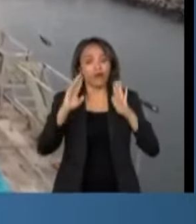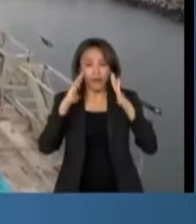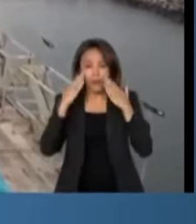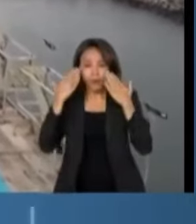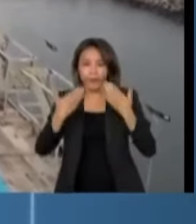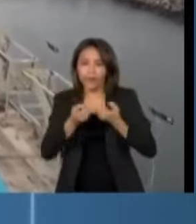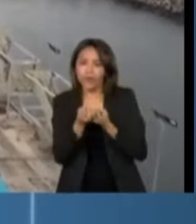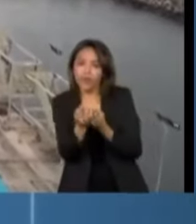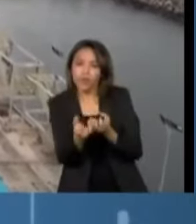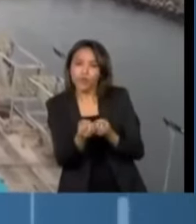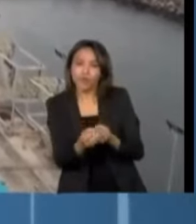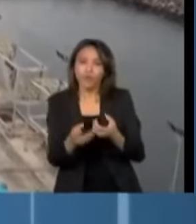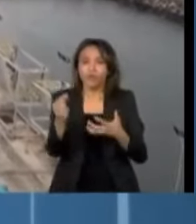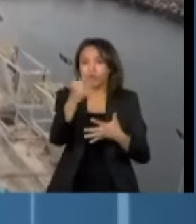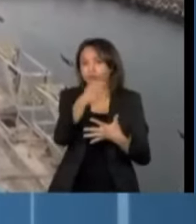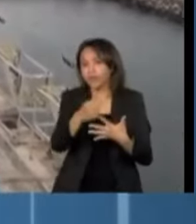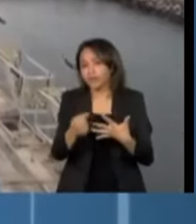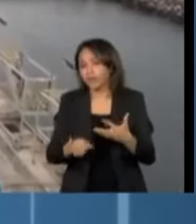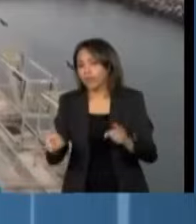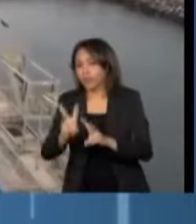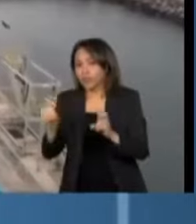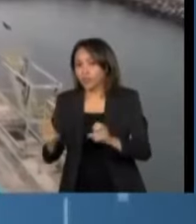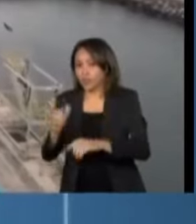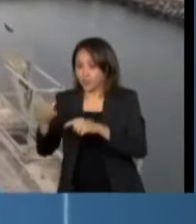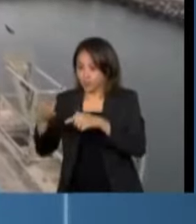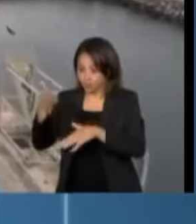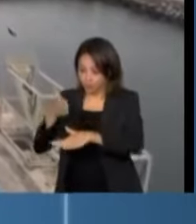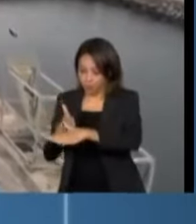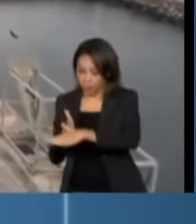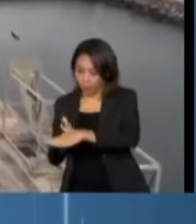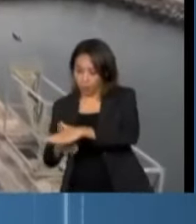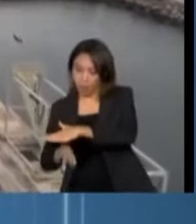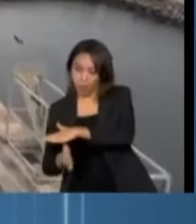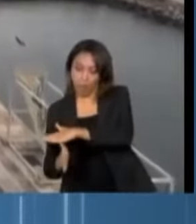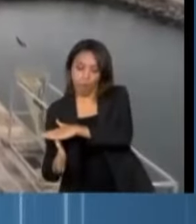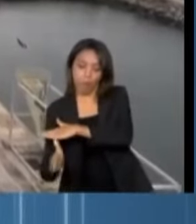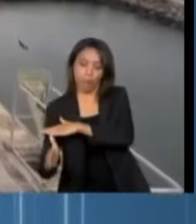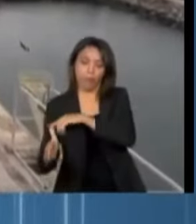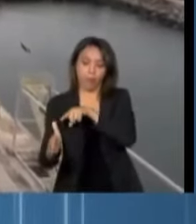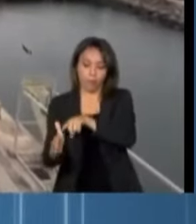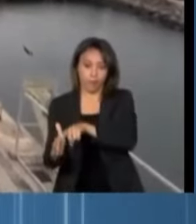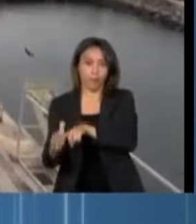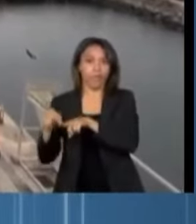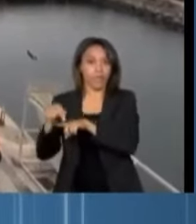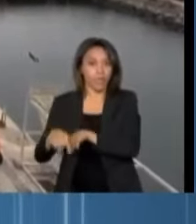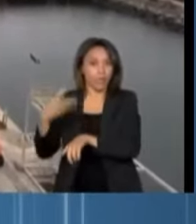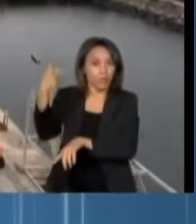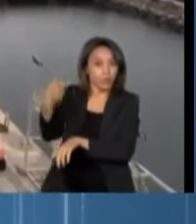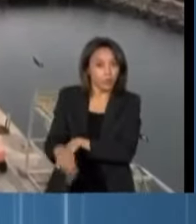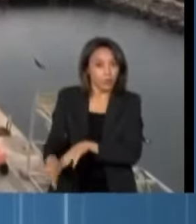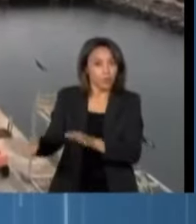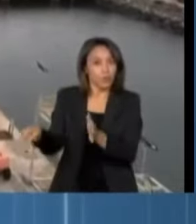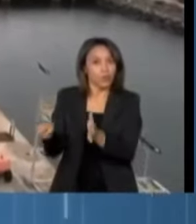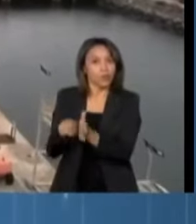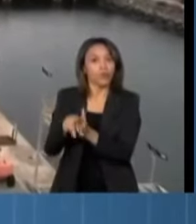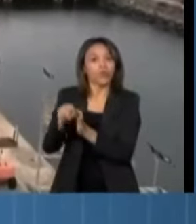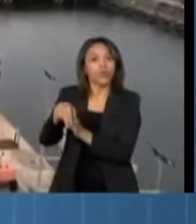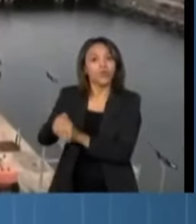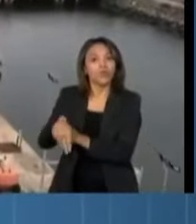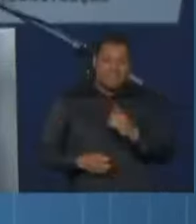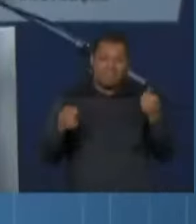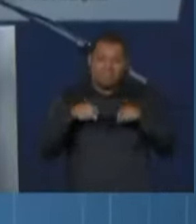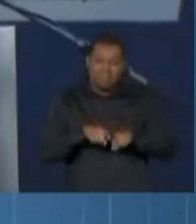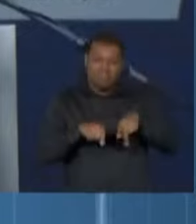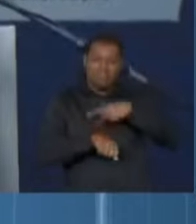o cenário político atual, mas também não posso deixar de manifestar a minha decepção na